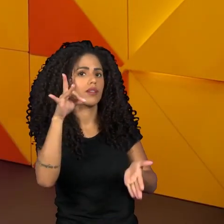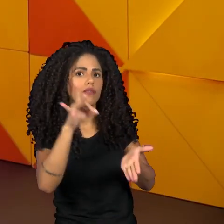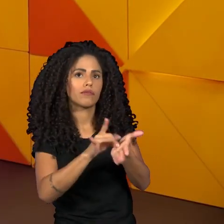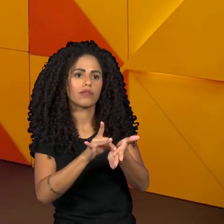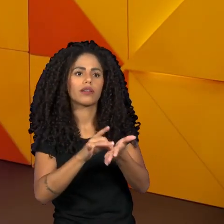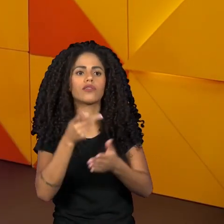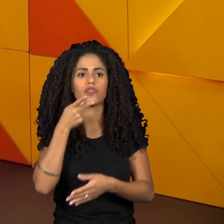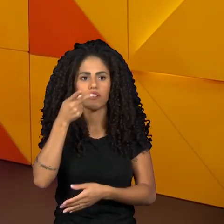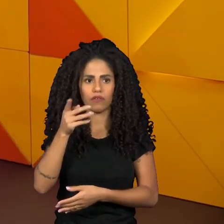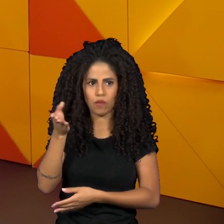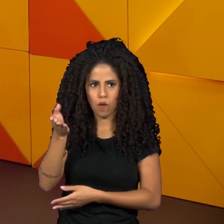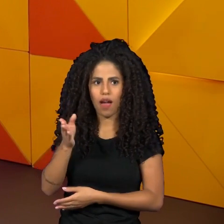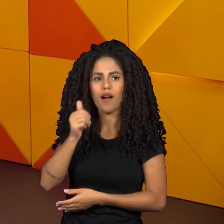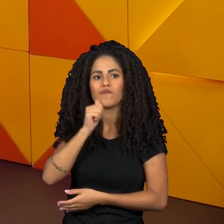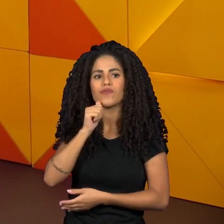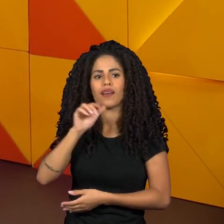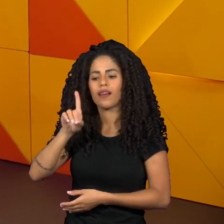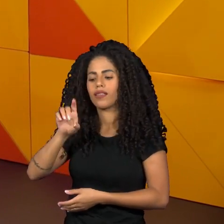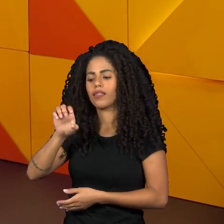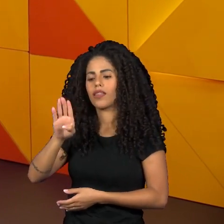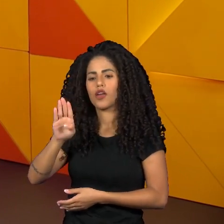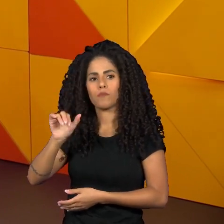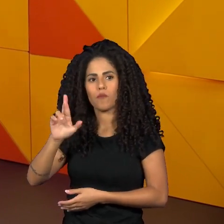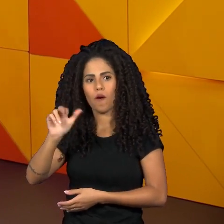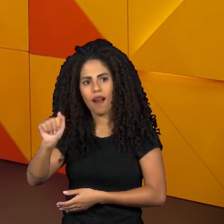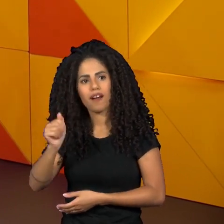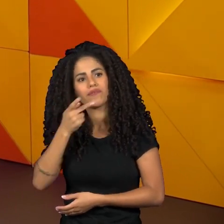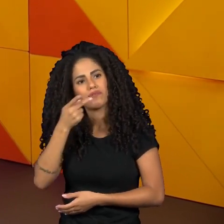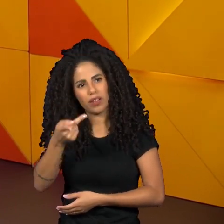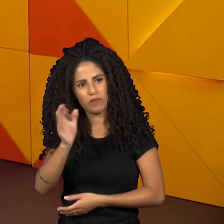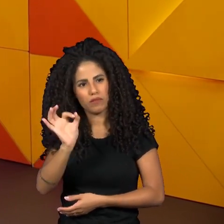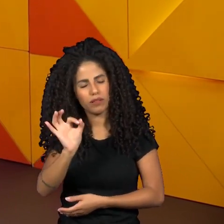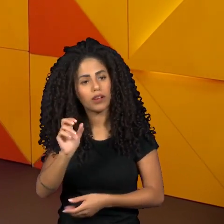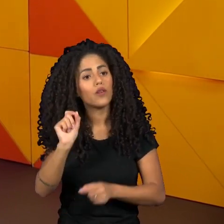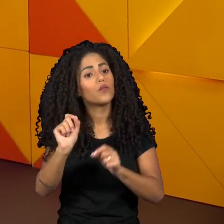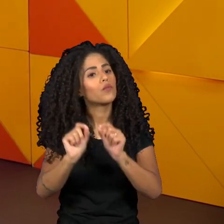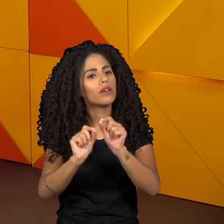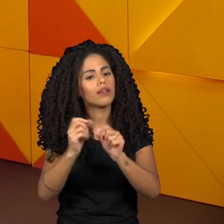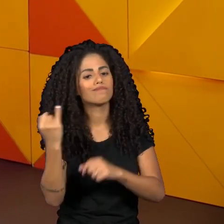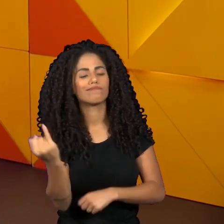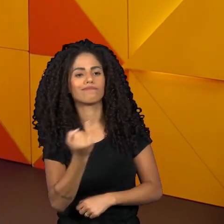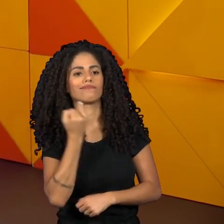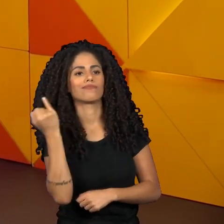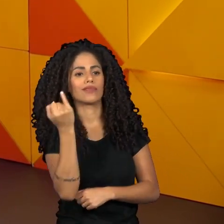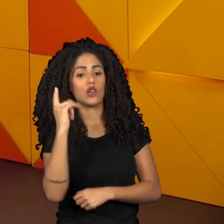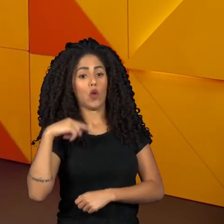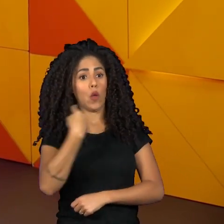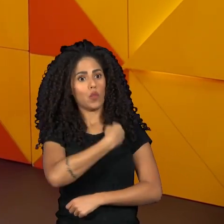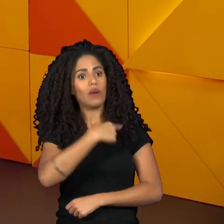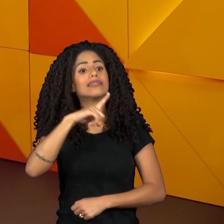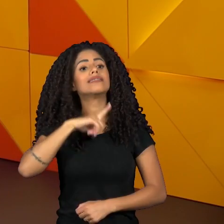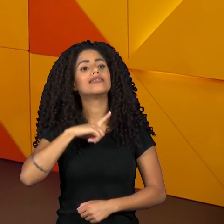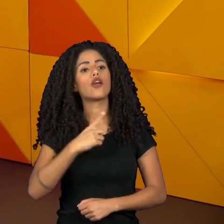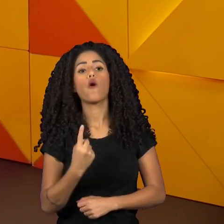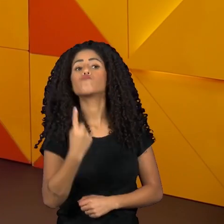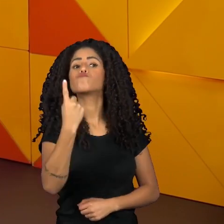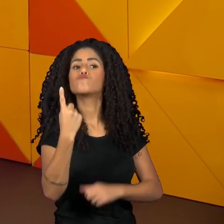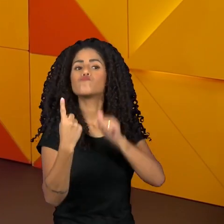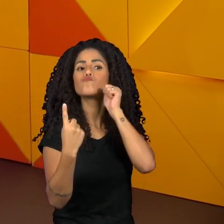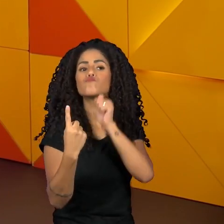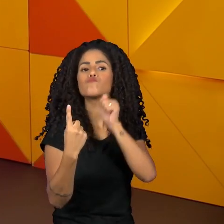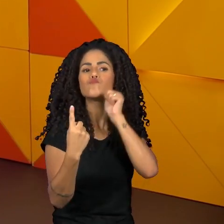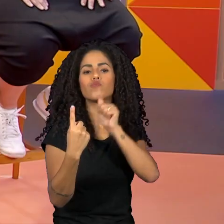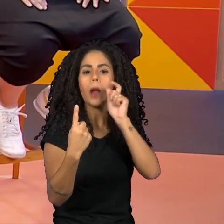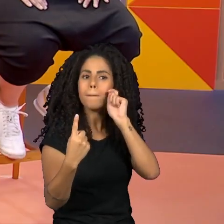das falas da Débora ali ao longo da nossa reportagem, né, da importância da gente ter uma mulher negra como ministra